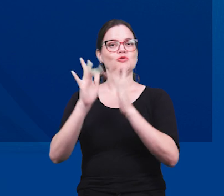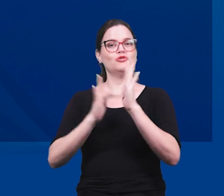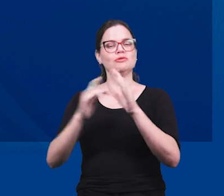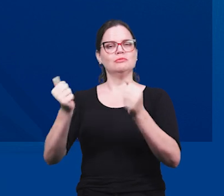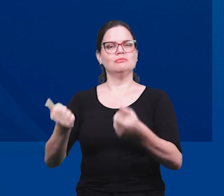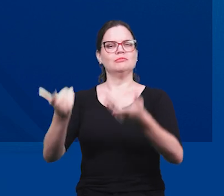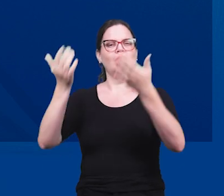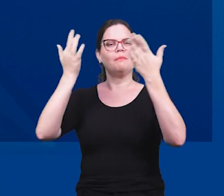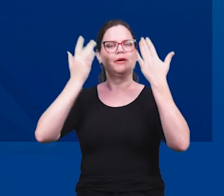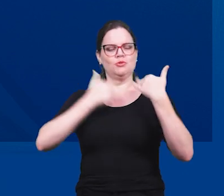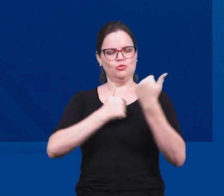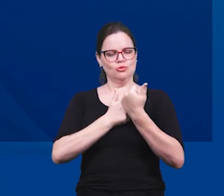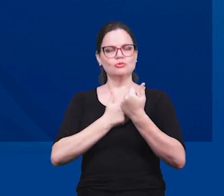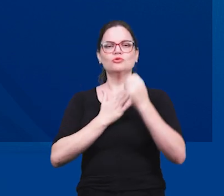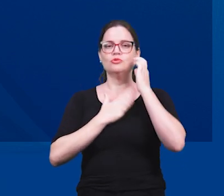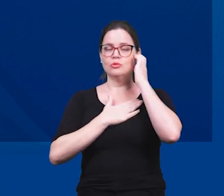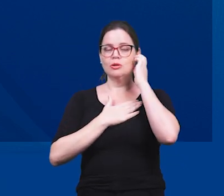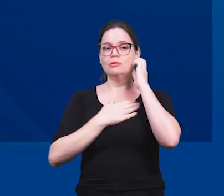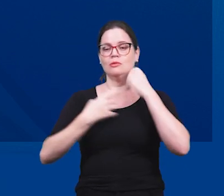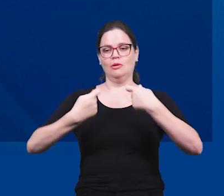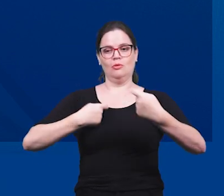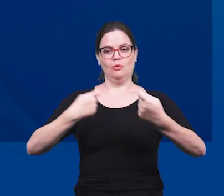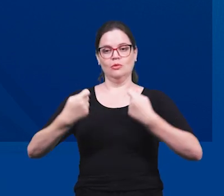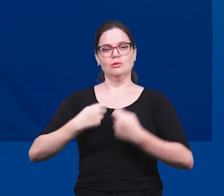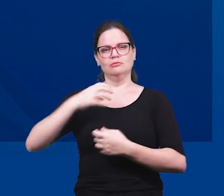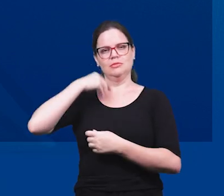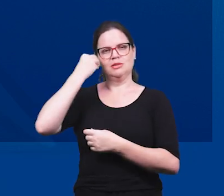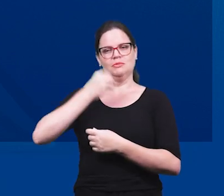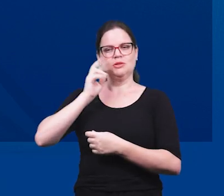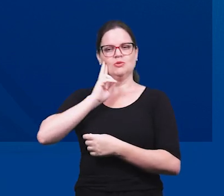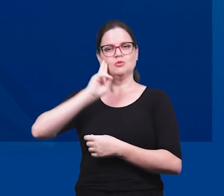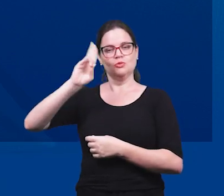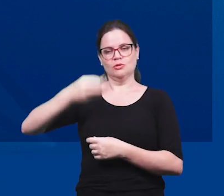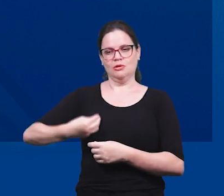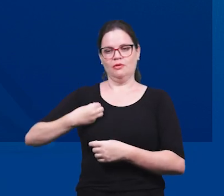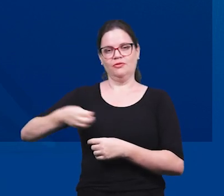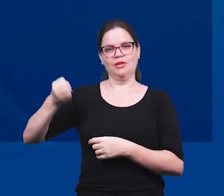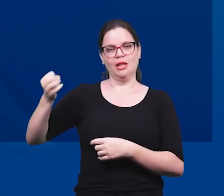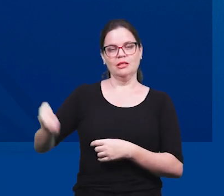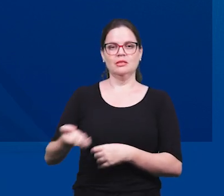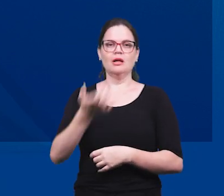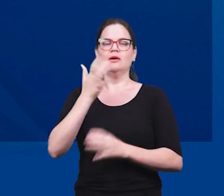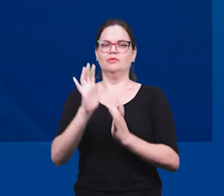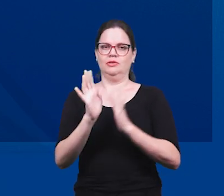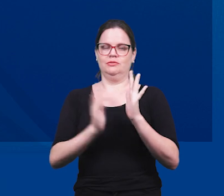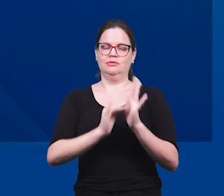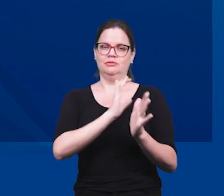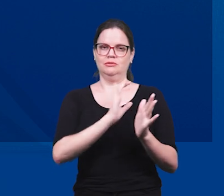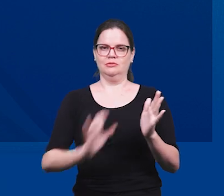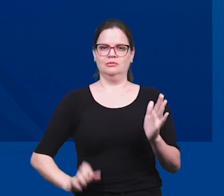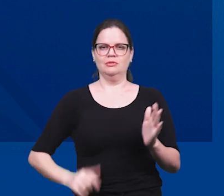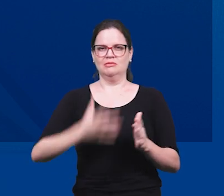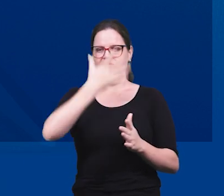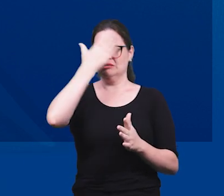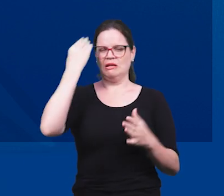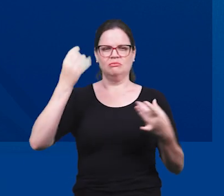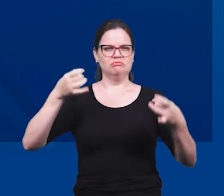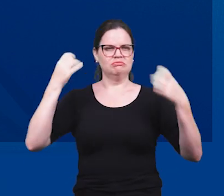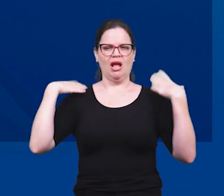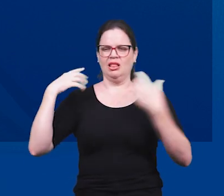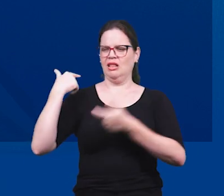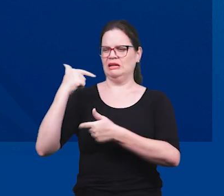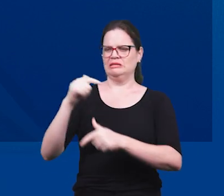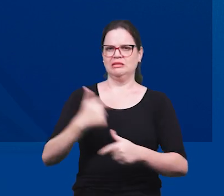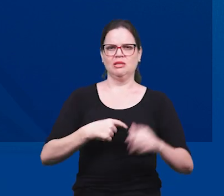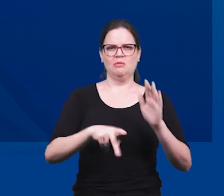que vivemos uma experiência com o Senhor, nós passamos a viver uma nova vida em Cristo Jesus. Nós nos esquecemos da tradição,